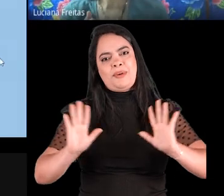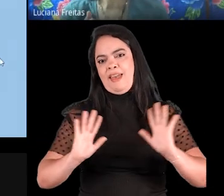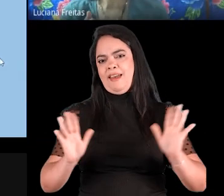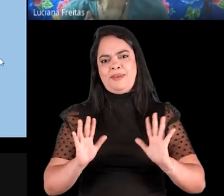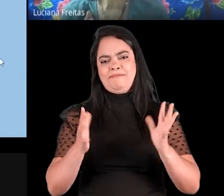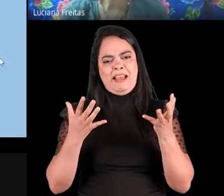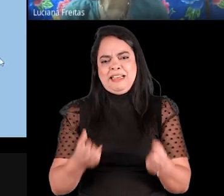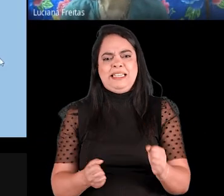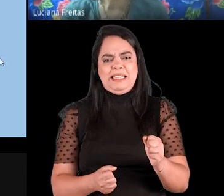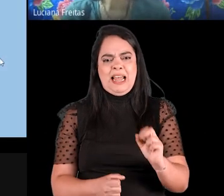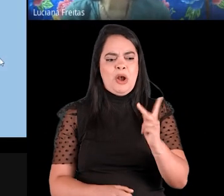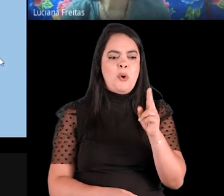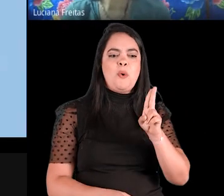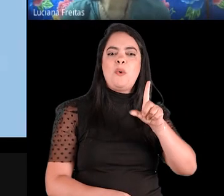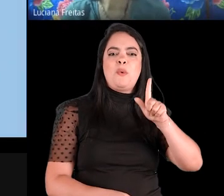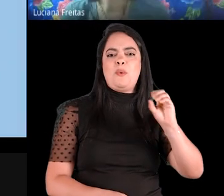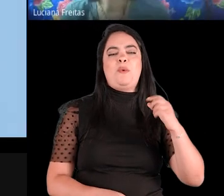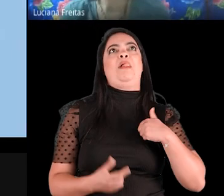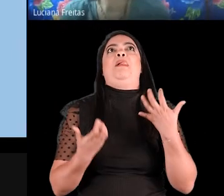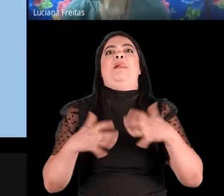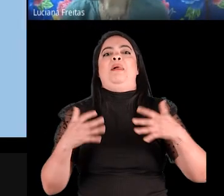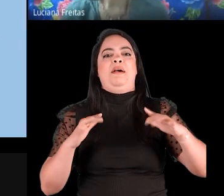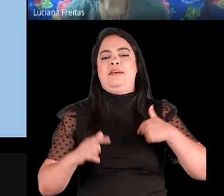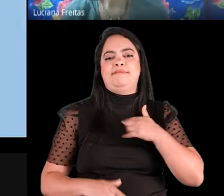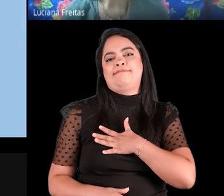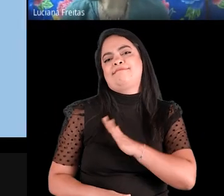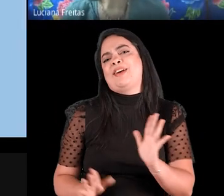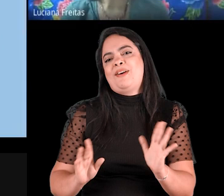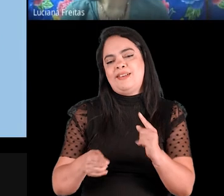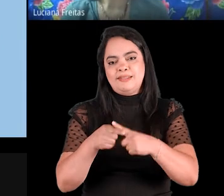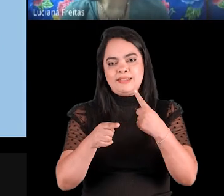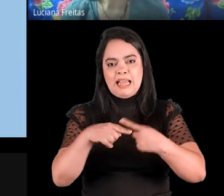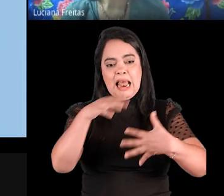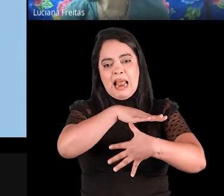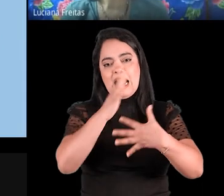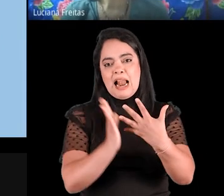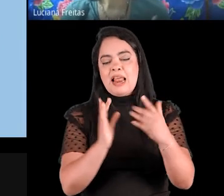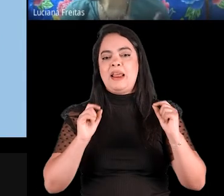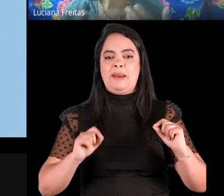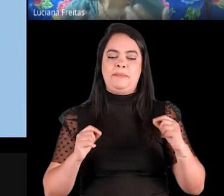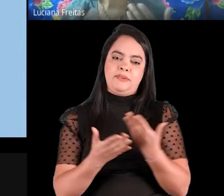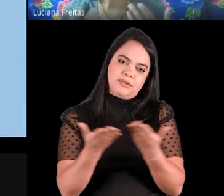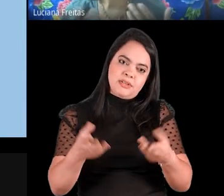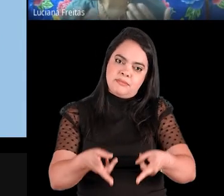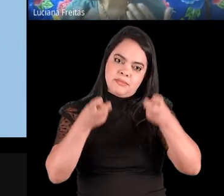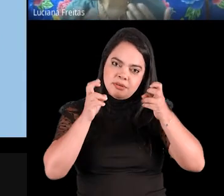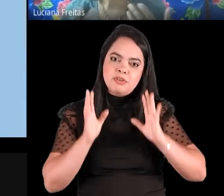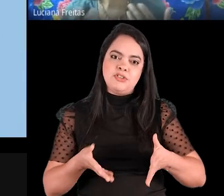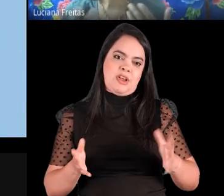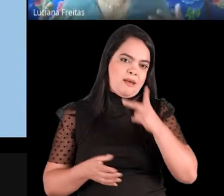jeito nenhum, o avatar, né? Eu tenho muita resistência com ele. Porque a língua de sinais, vocês já devem ter visto